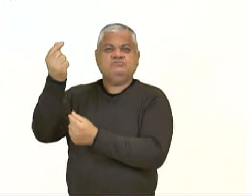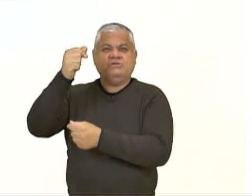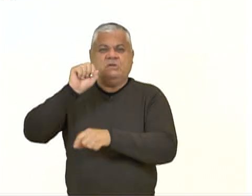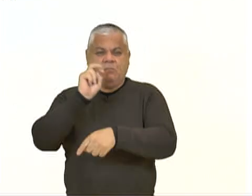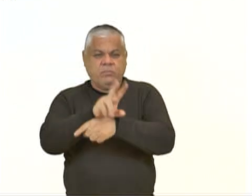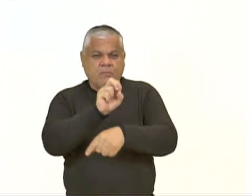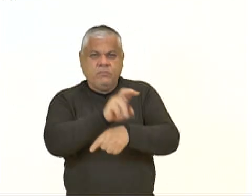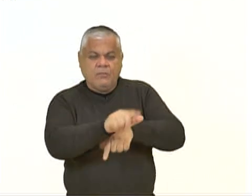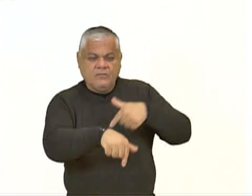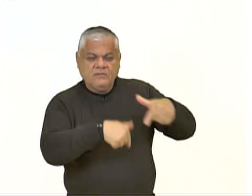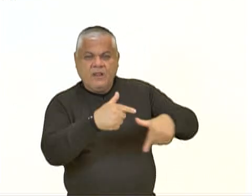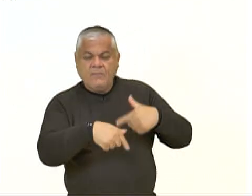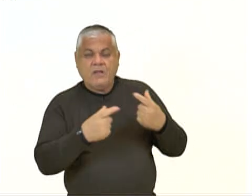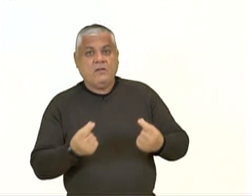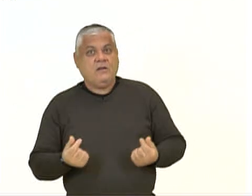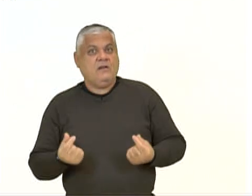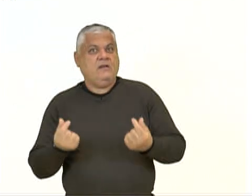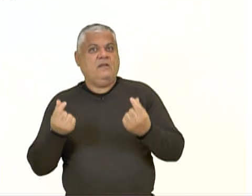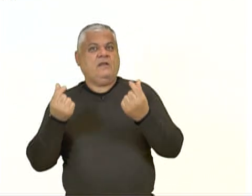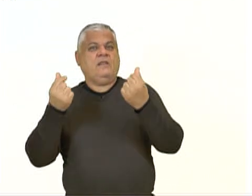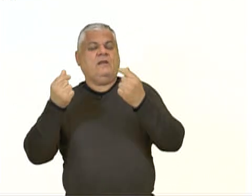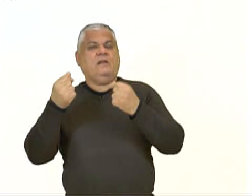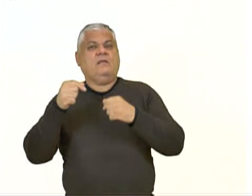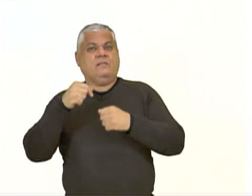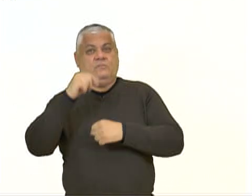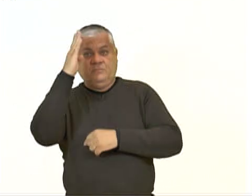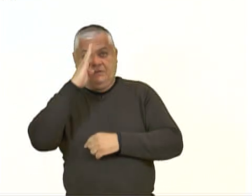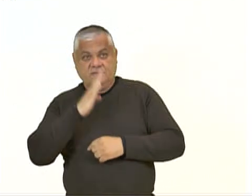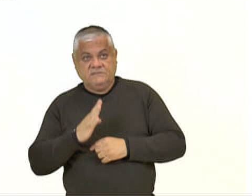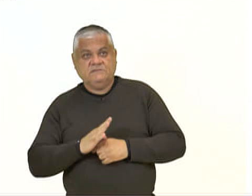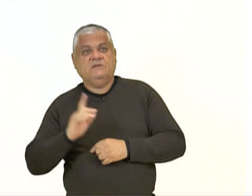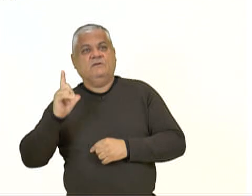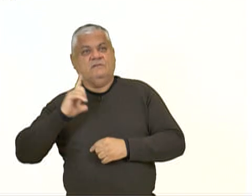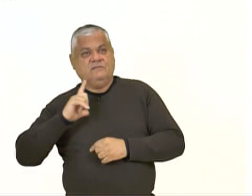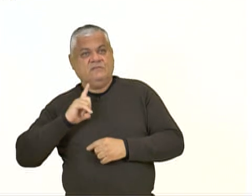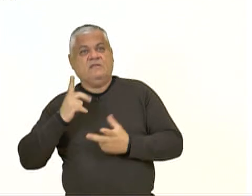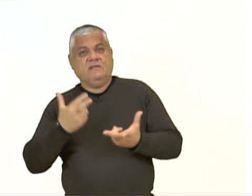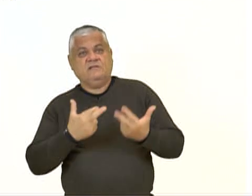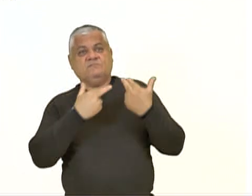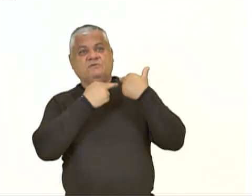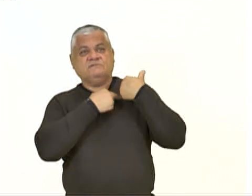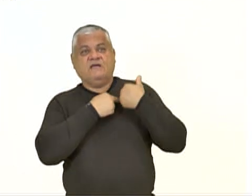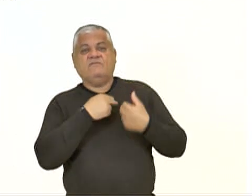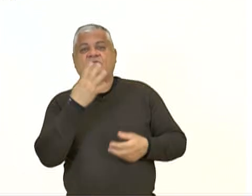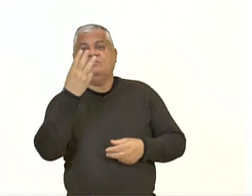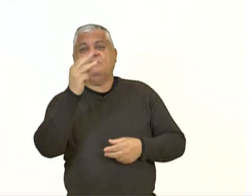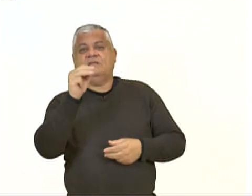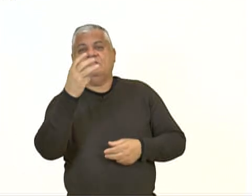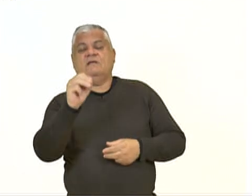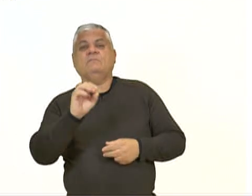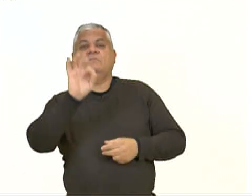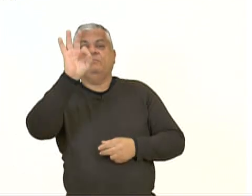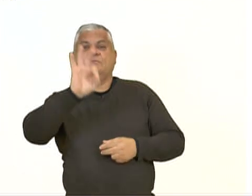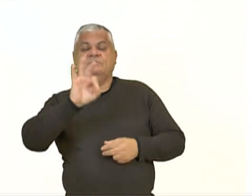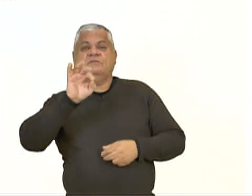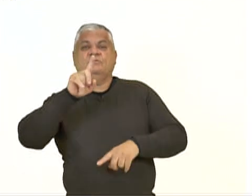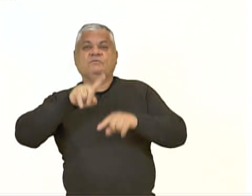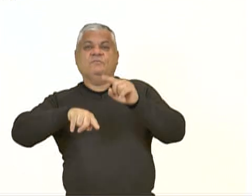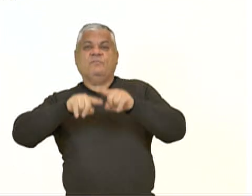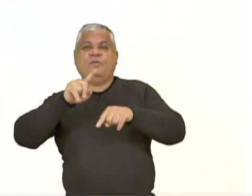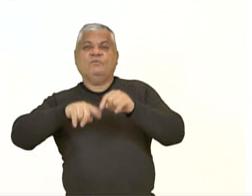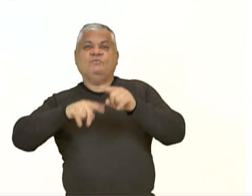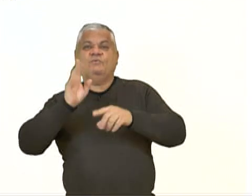está relacionado com as riquezas para o país, né? Responsável ali por mais de 30% do